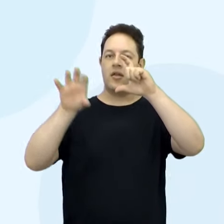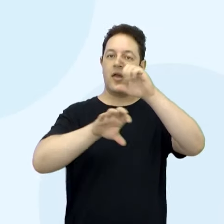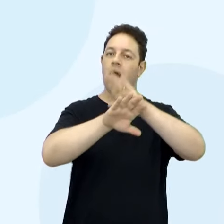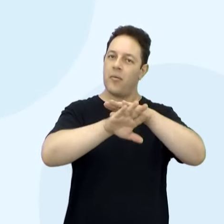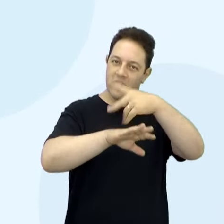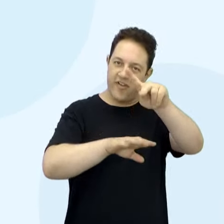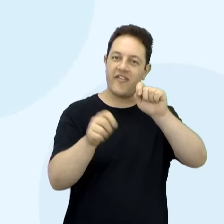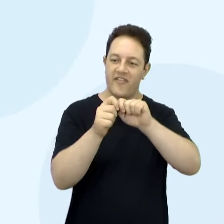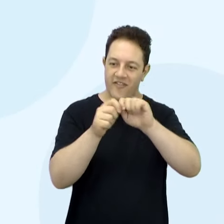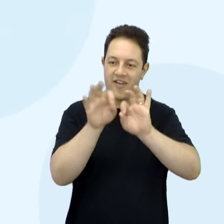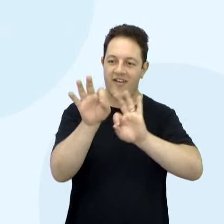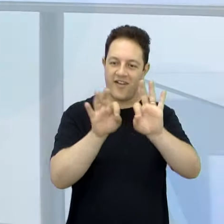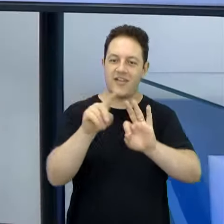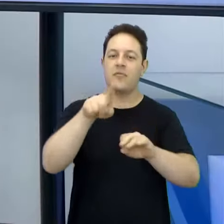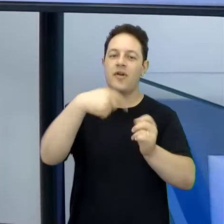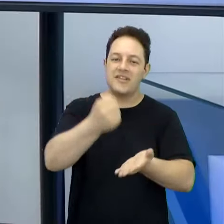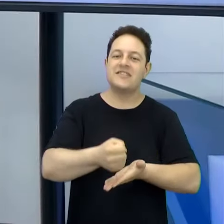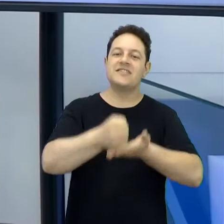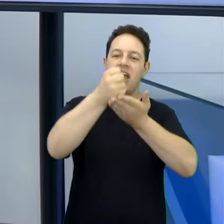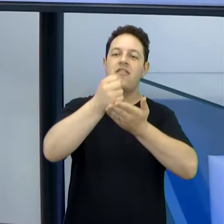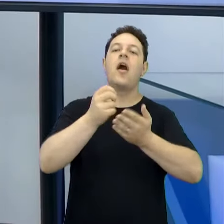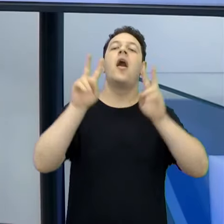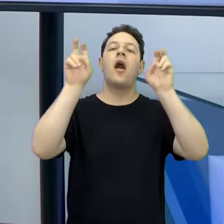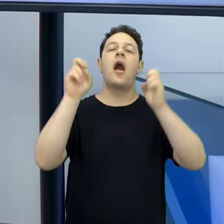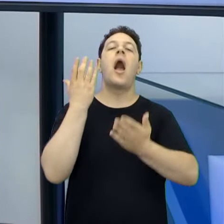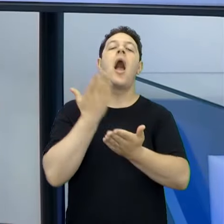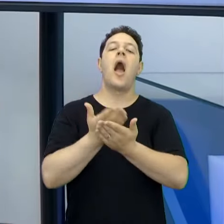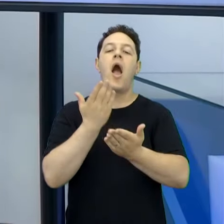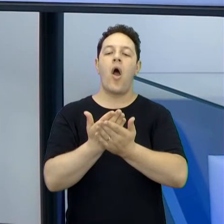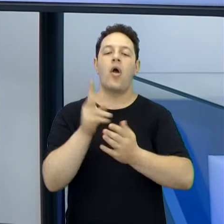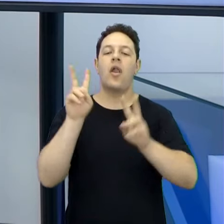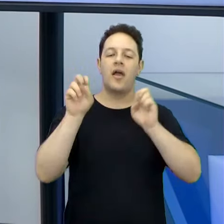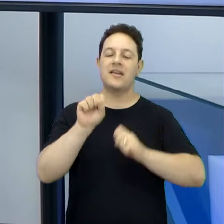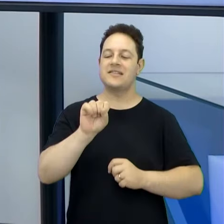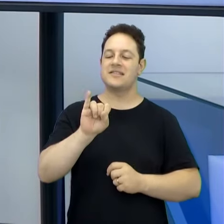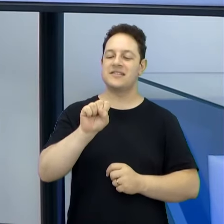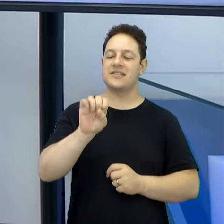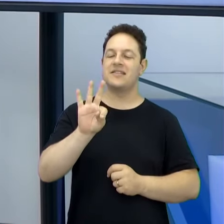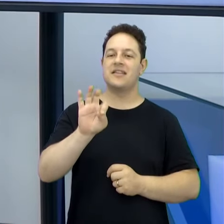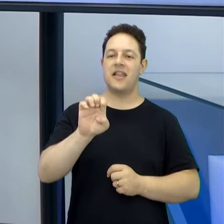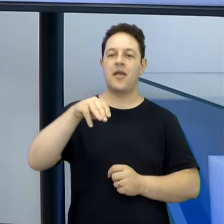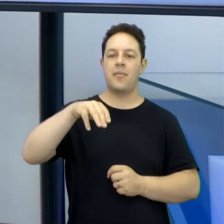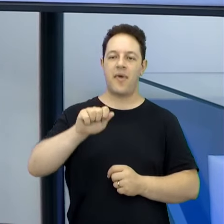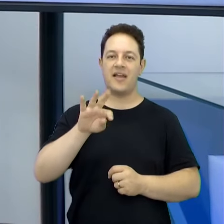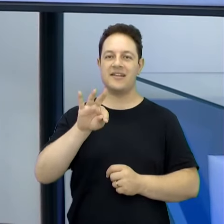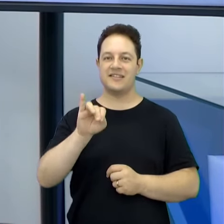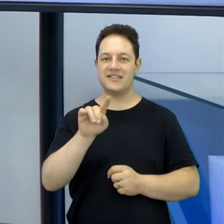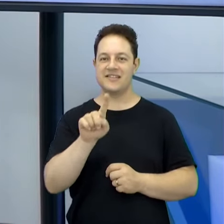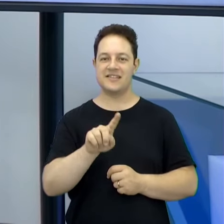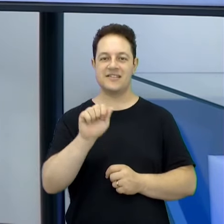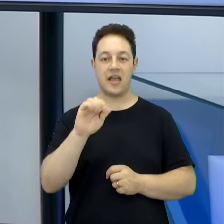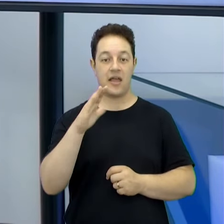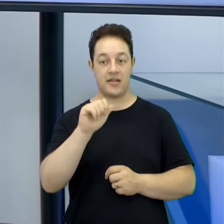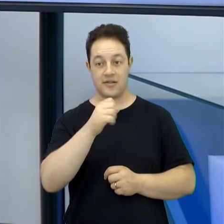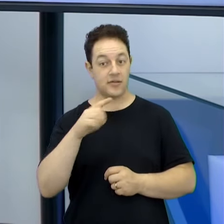e salvar como aula do aula da sistematização. E aí